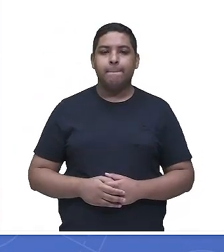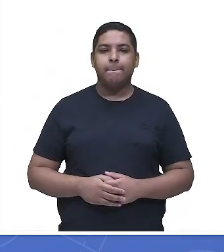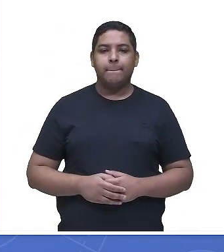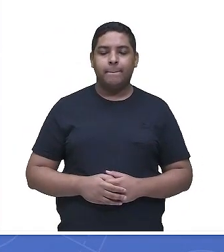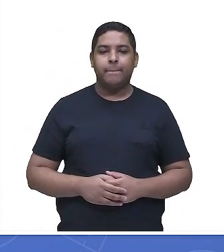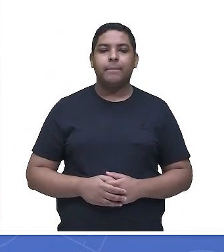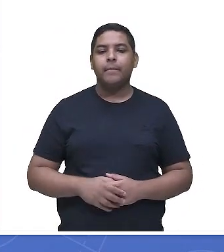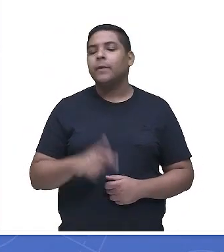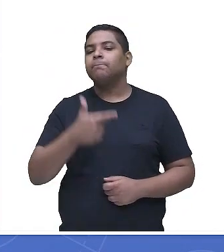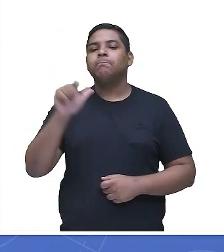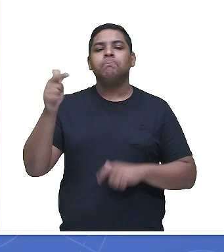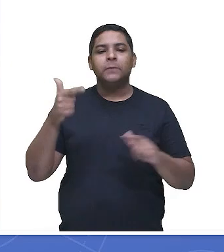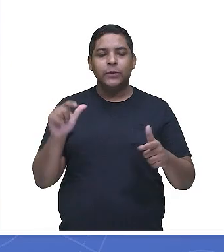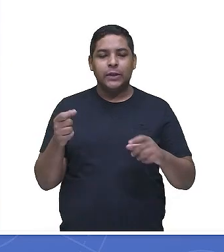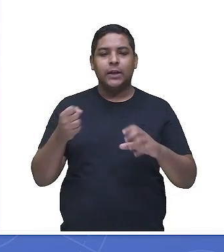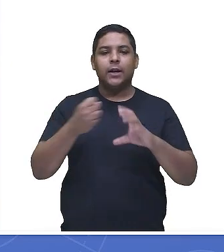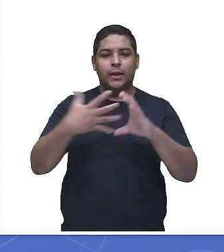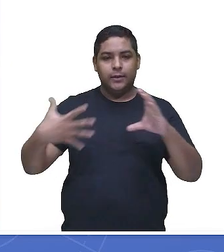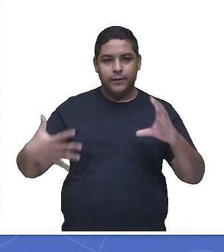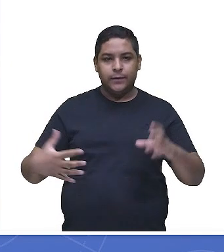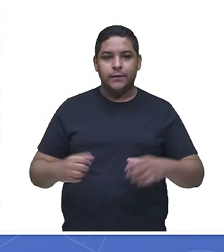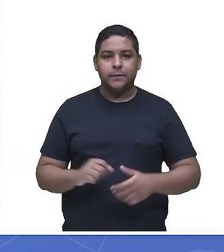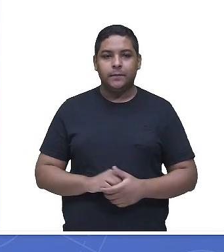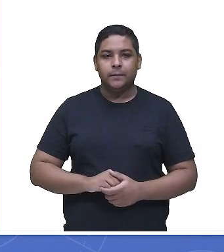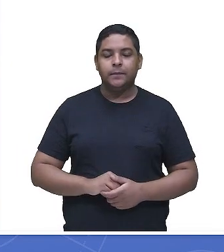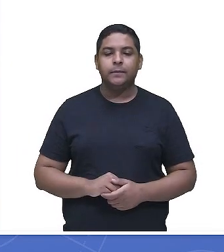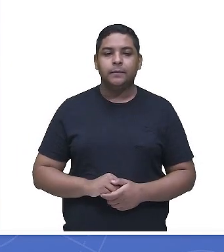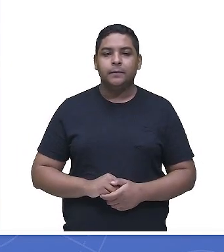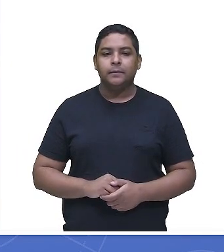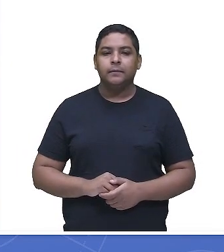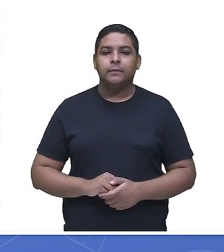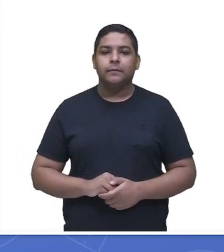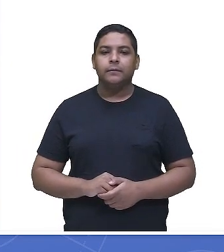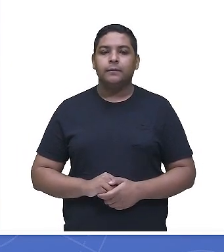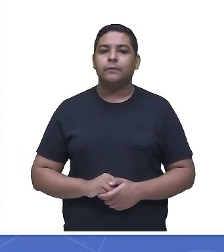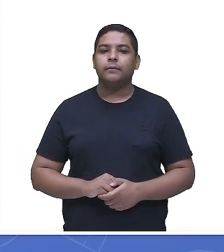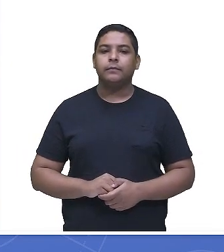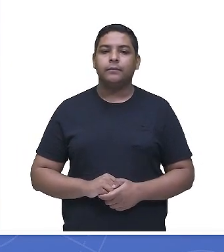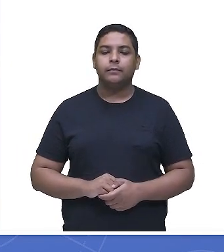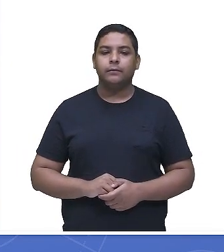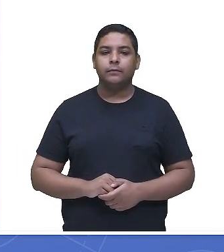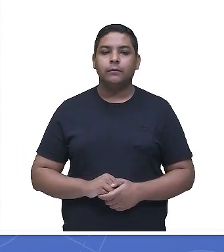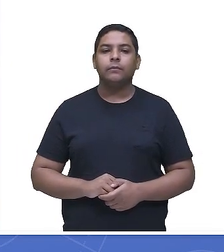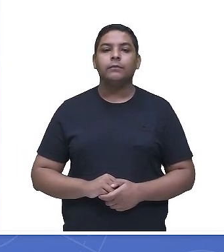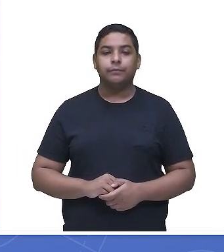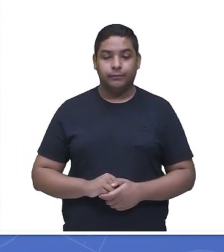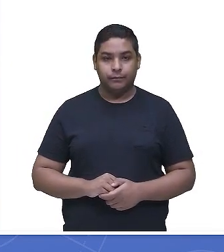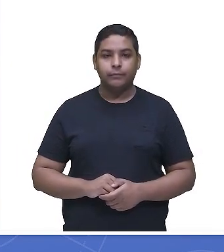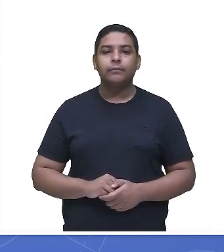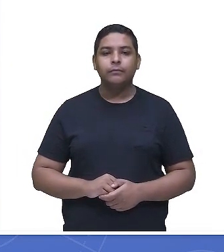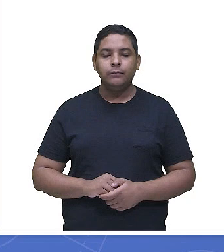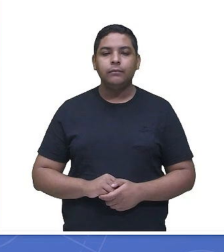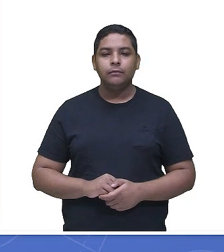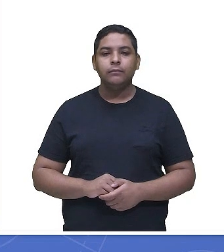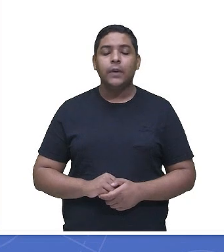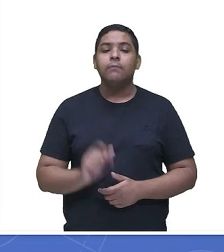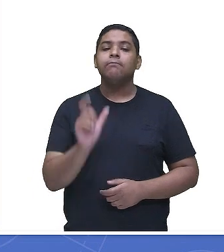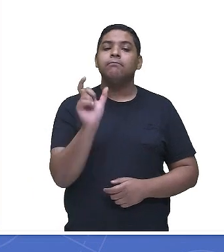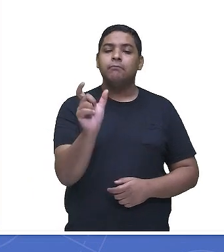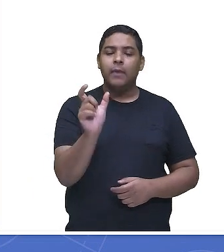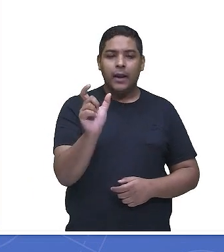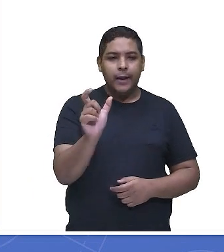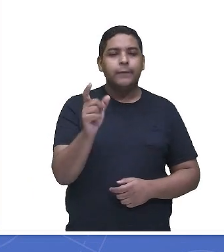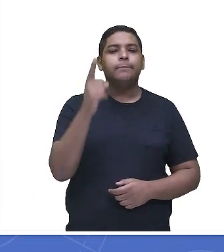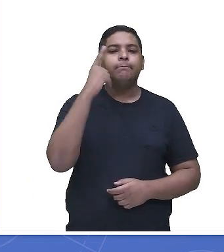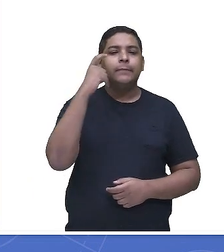outras características. Vamos ver outras características. Vamos lá. Outra palavrinha muito interessante dos